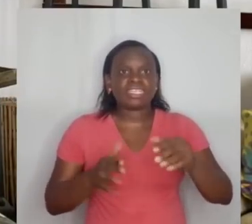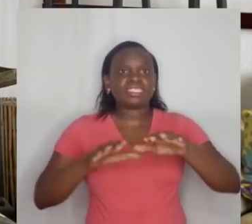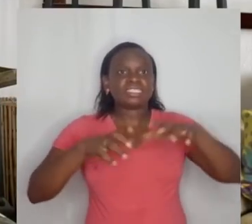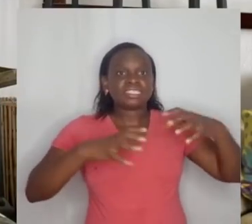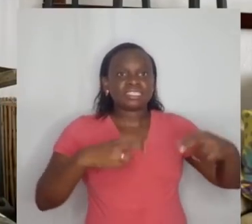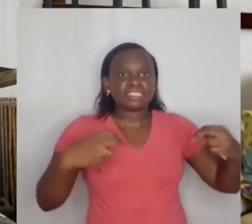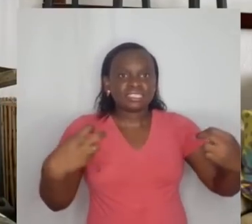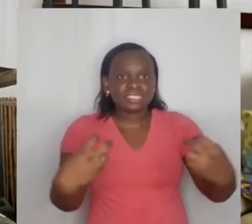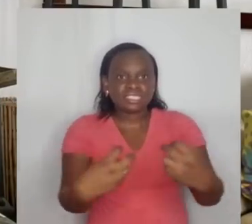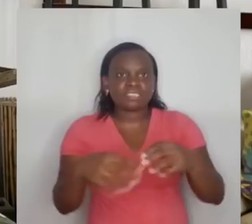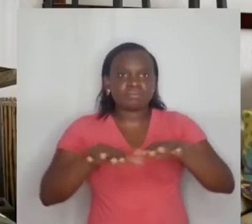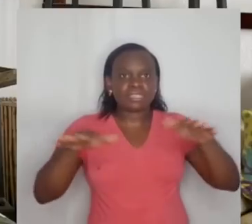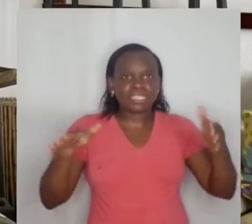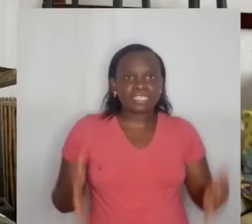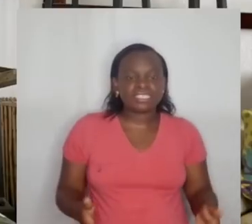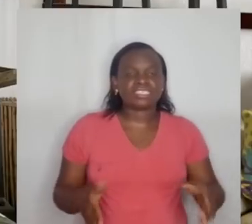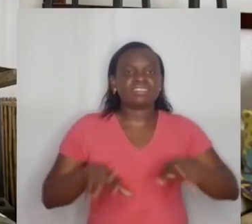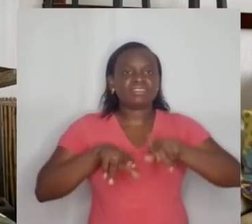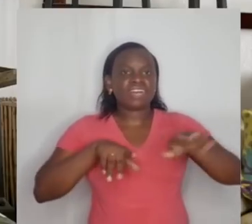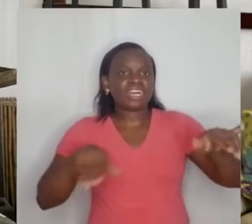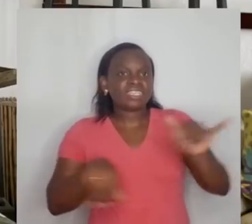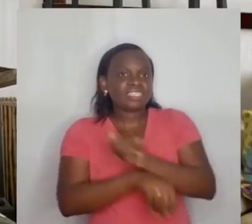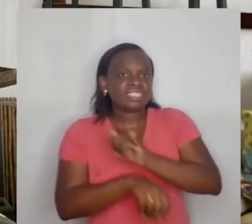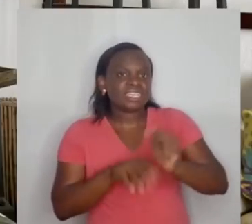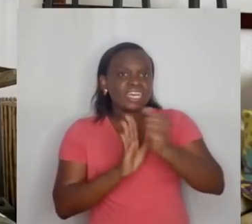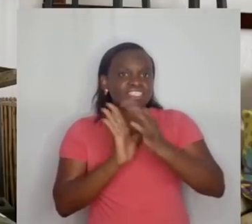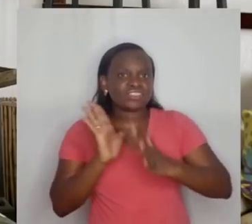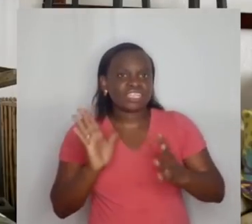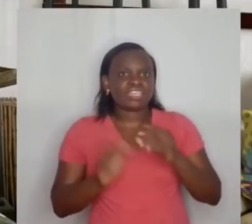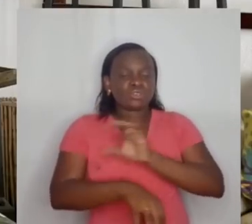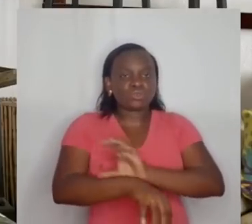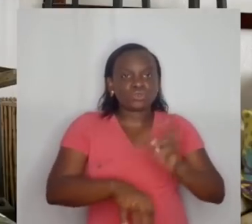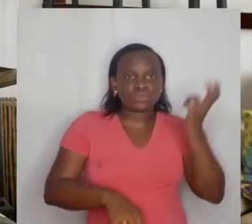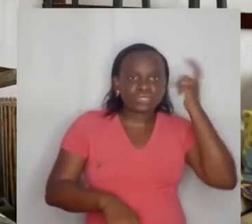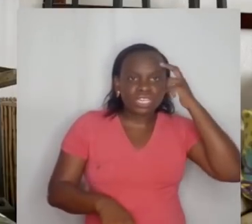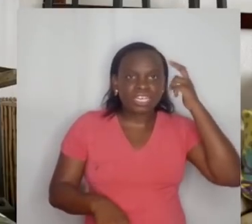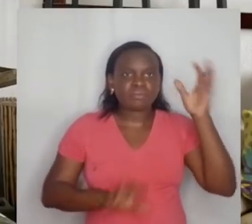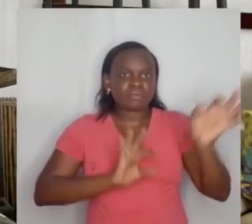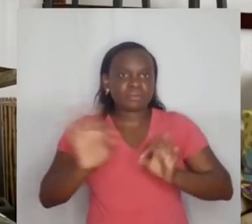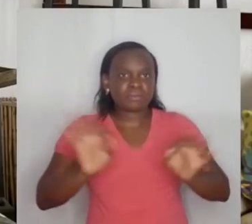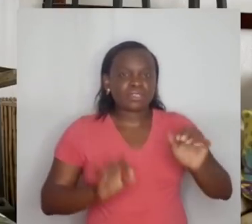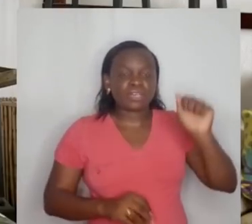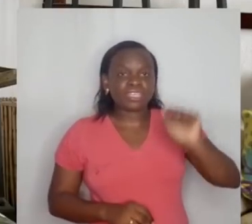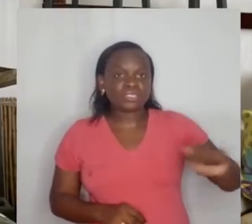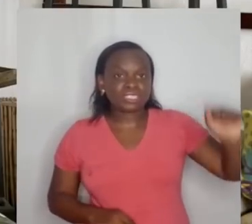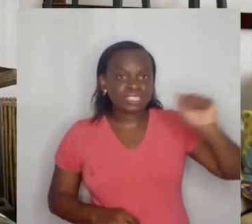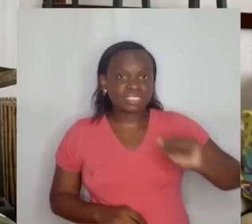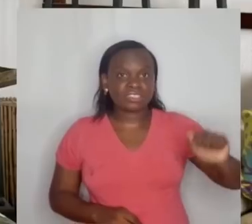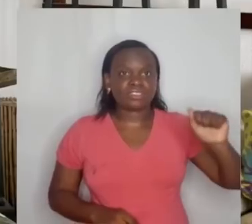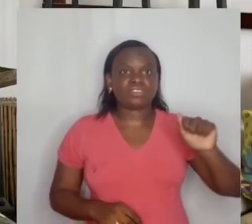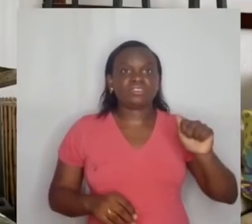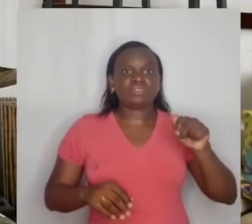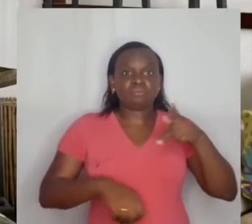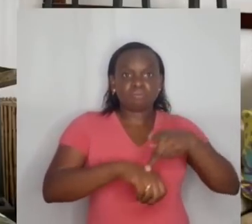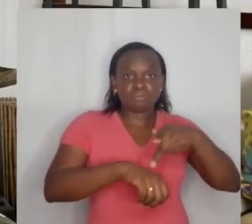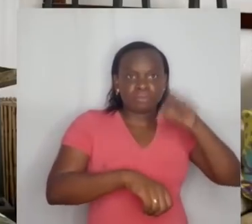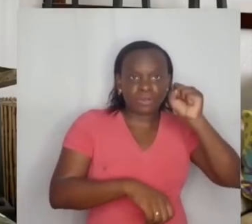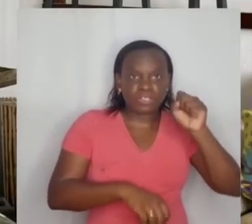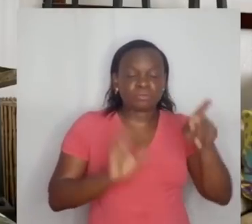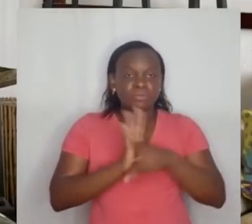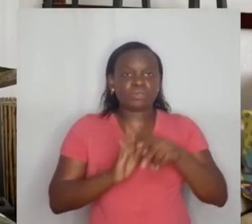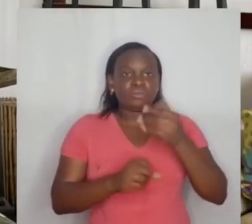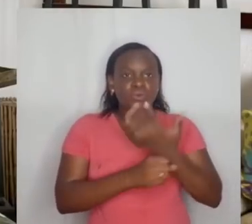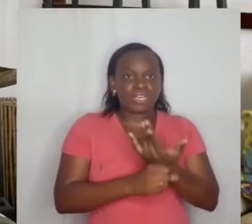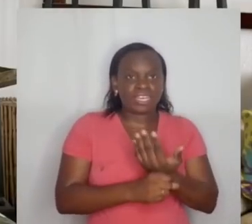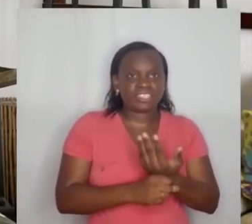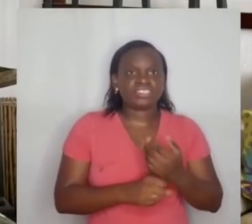em mesas redondas, nas criativas atividades culturais desenvolvidas pela Associação de